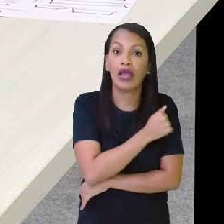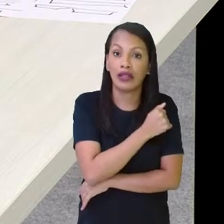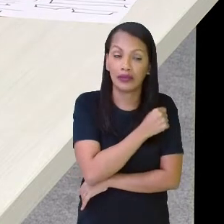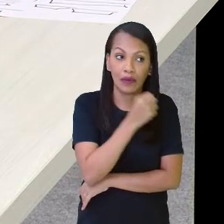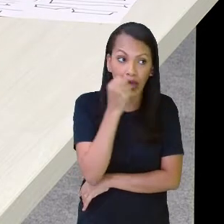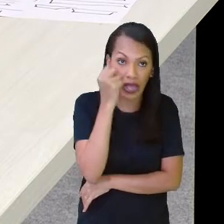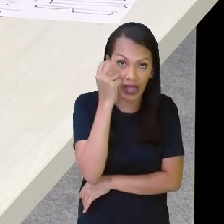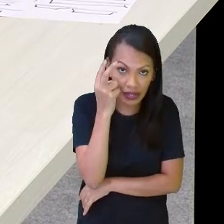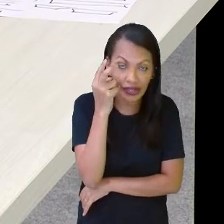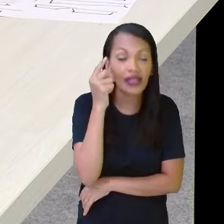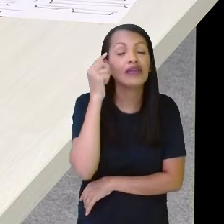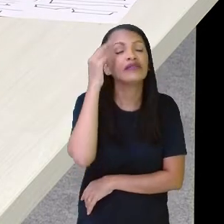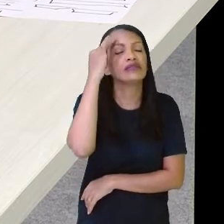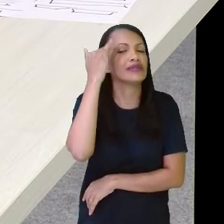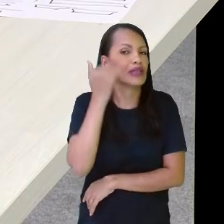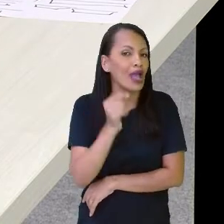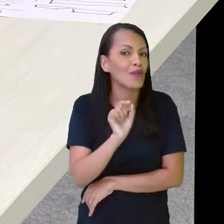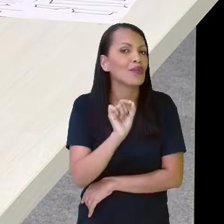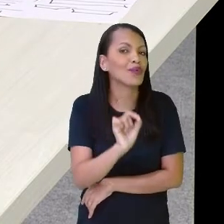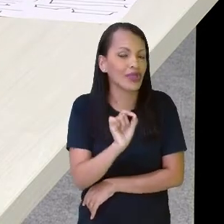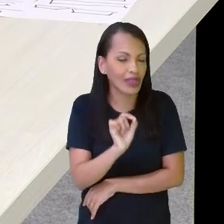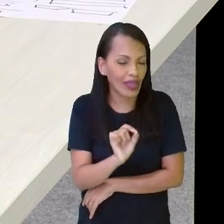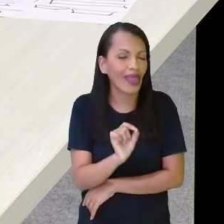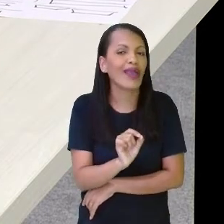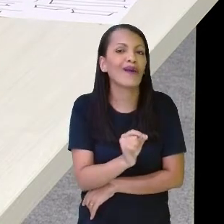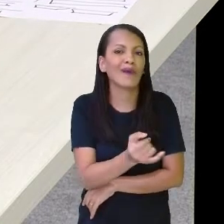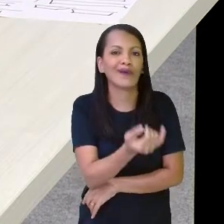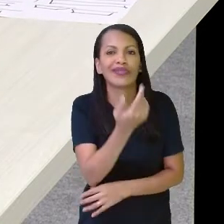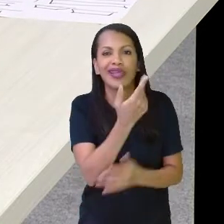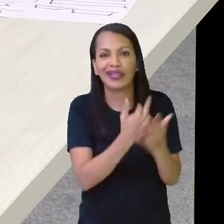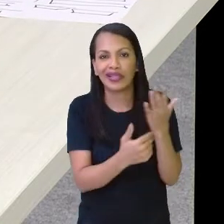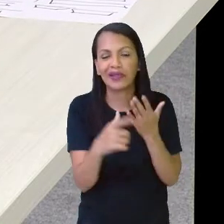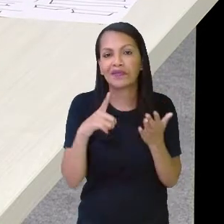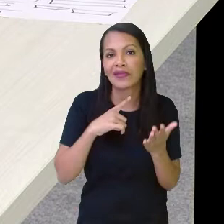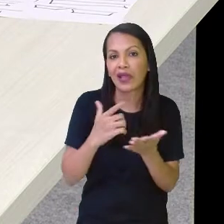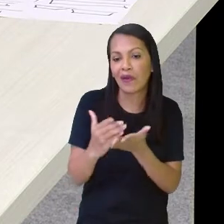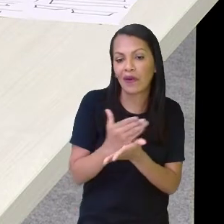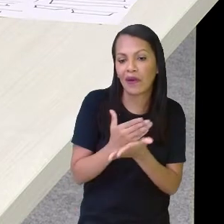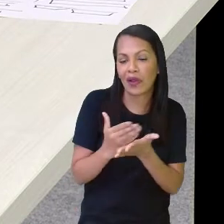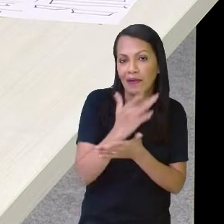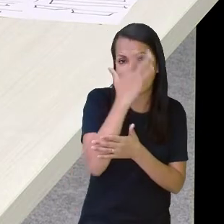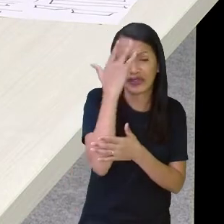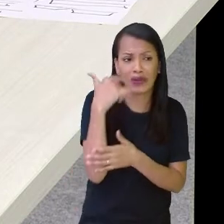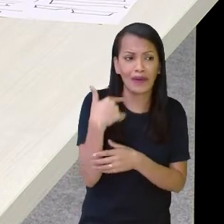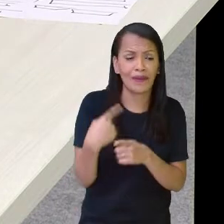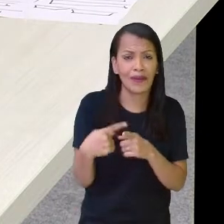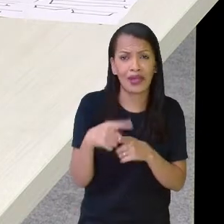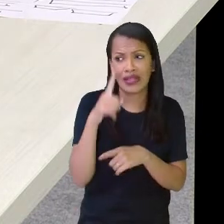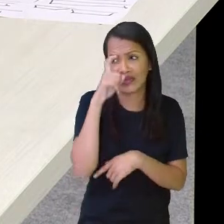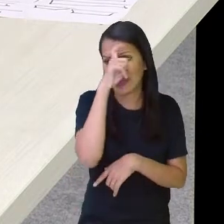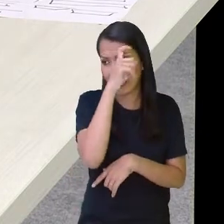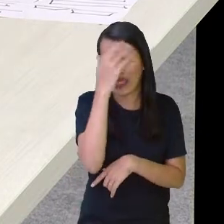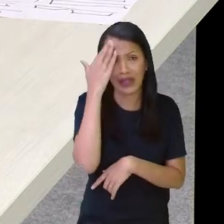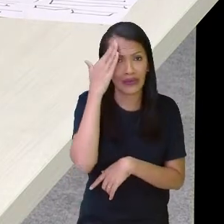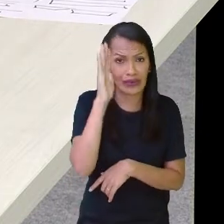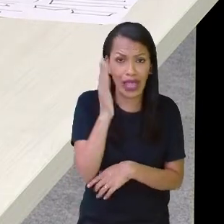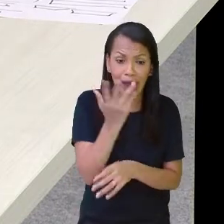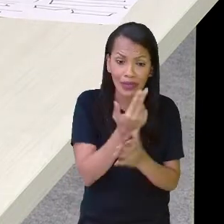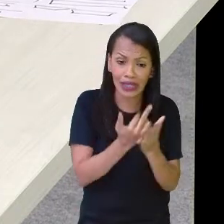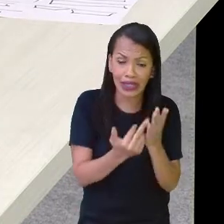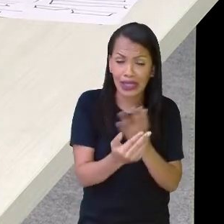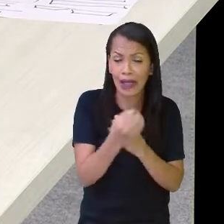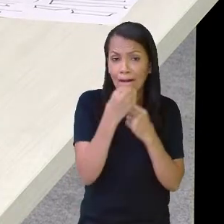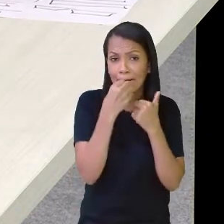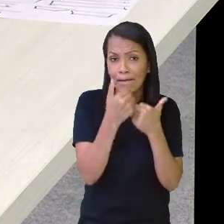Qual seria o desenho? Foi. Tem algumas pessoas que estão dizendo que estão com um pouco de dificuldade, porque não sabem desenhar muito